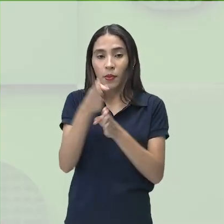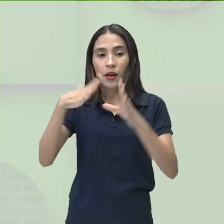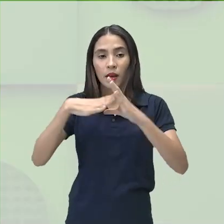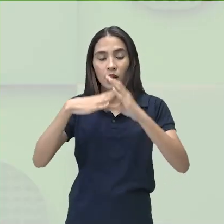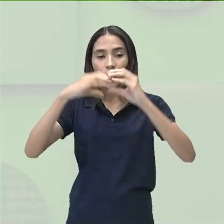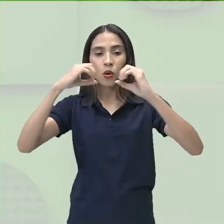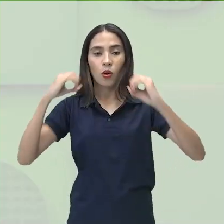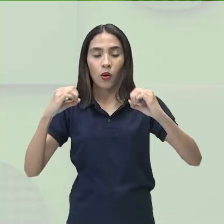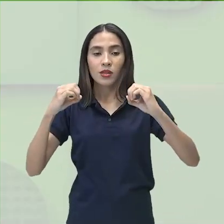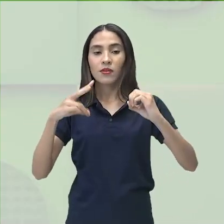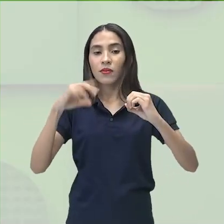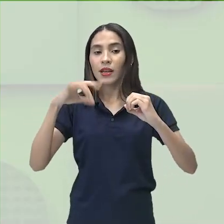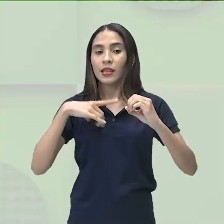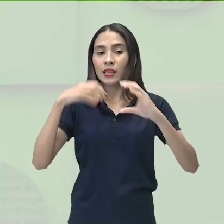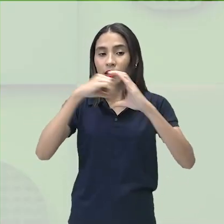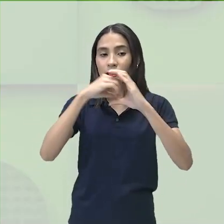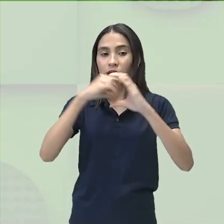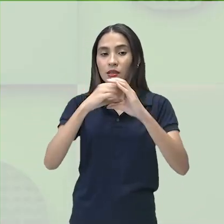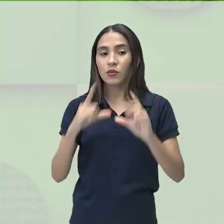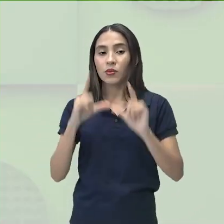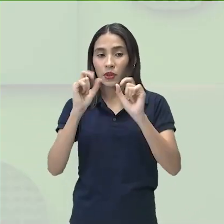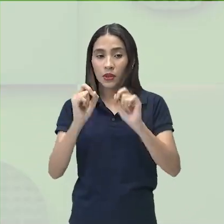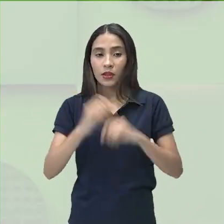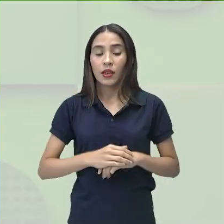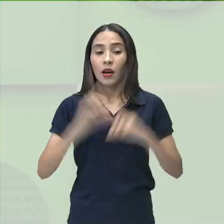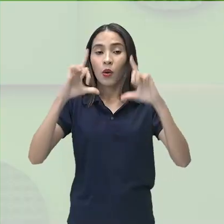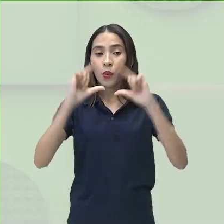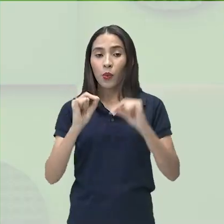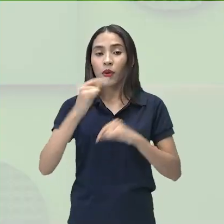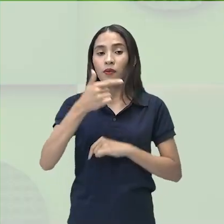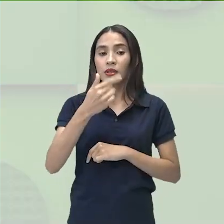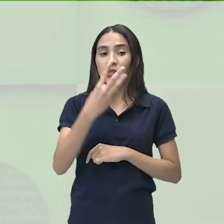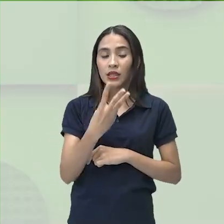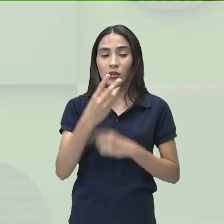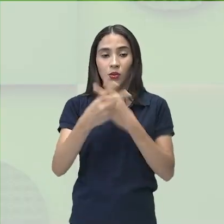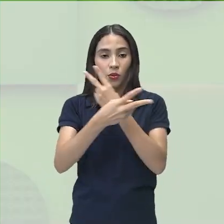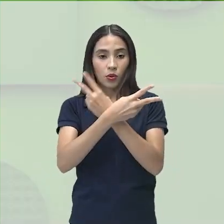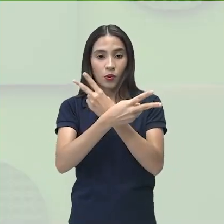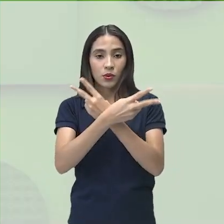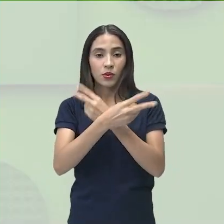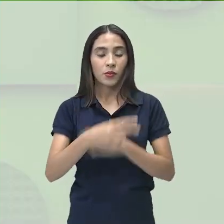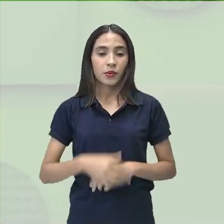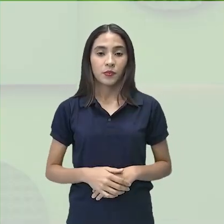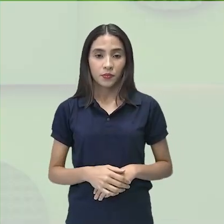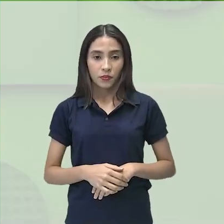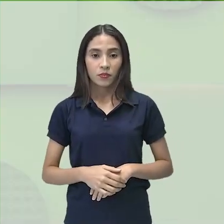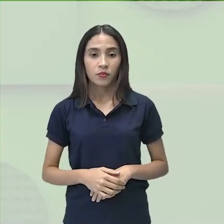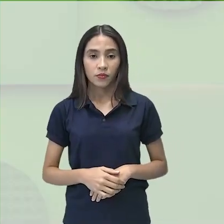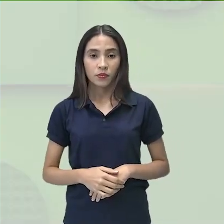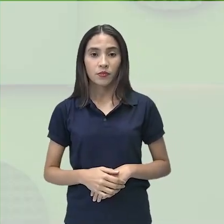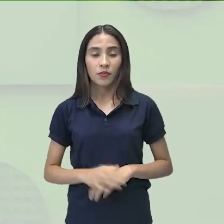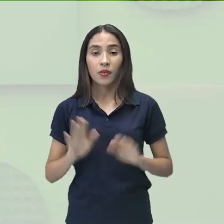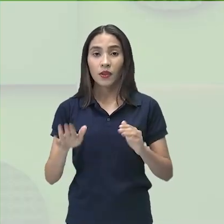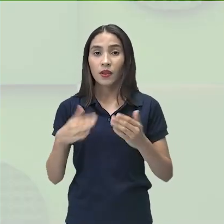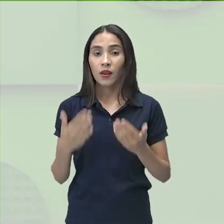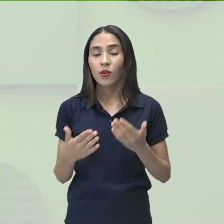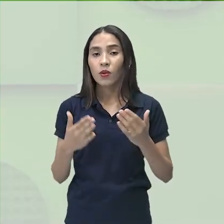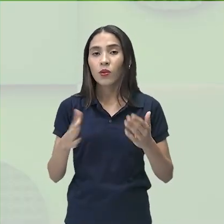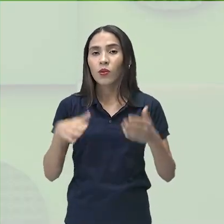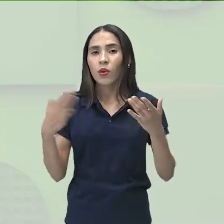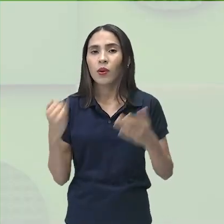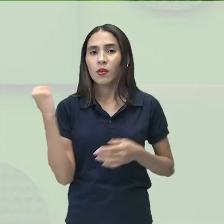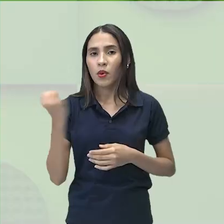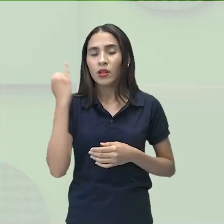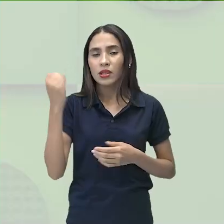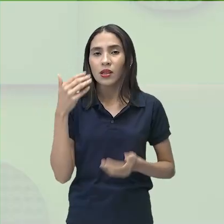essa célula terá o seu número de cromossômico reduzido para 23 cromossomos. Então, qual a